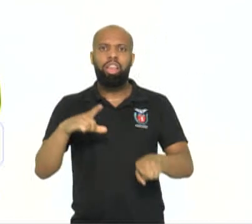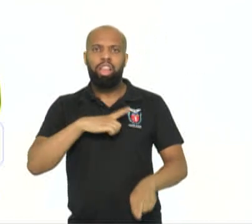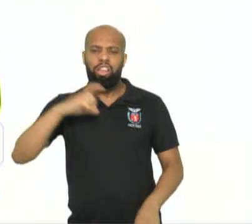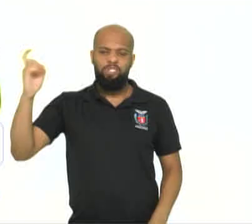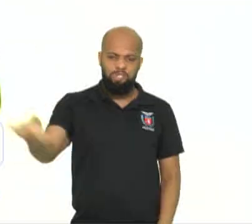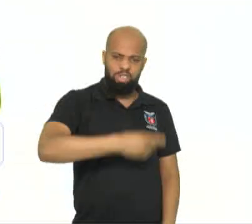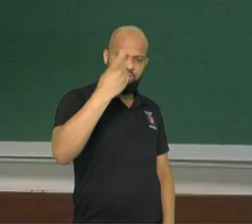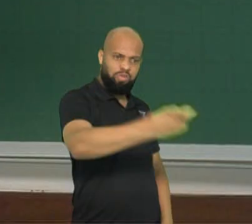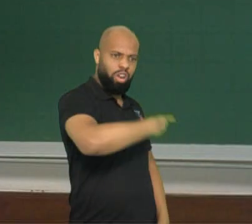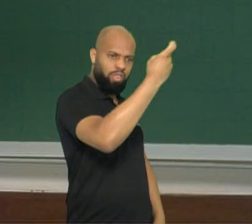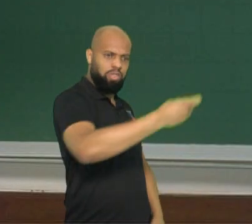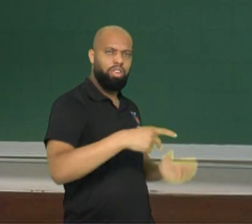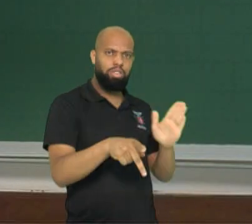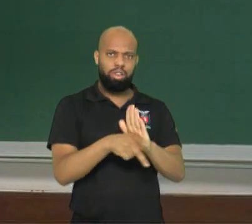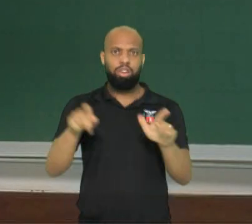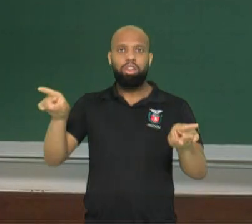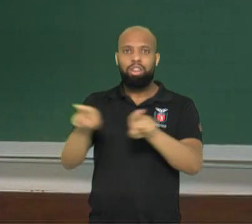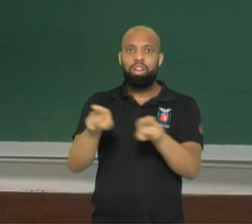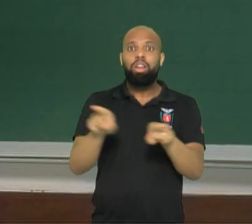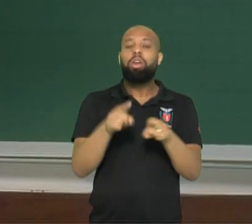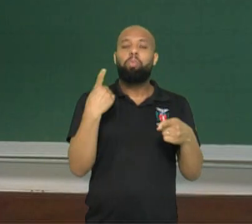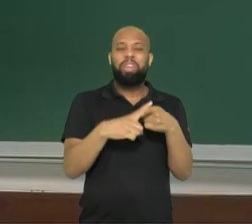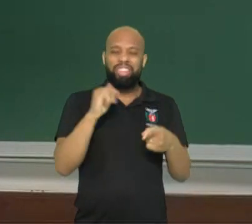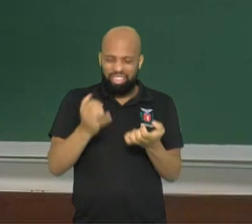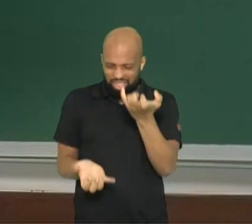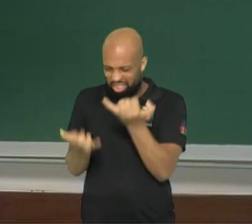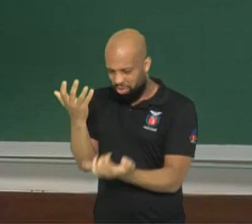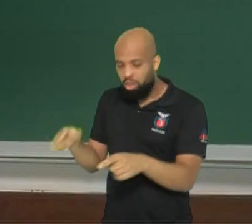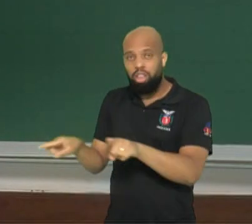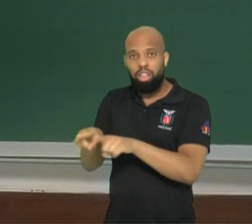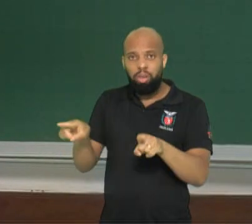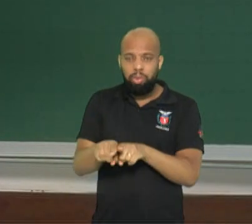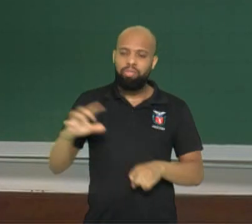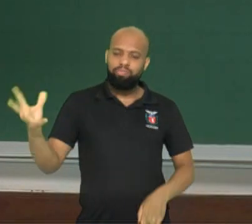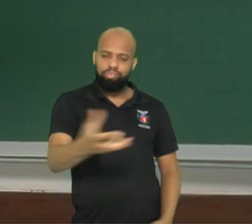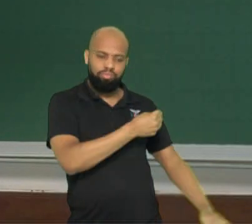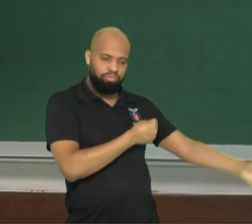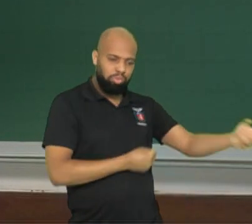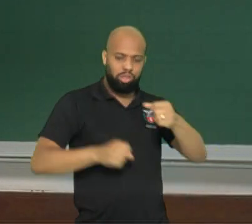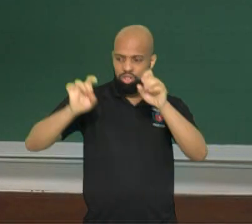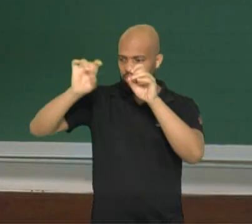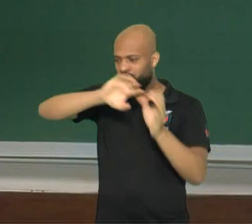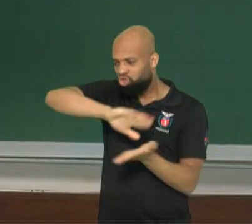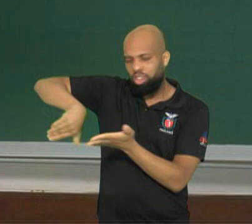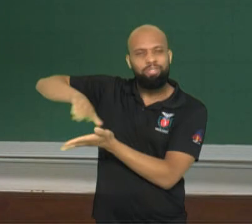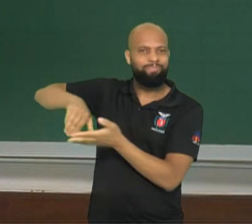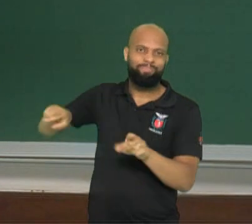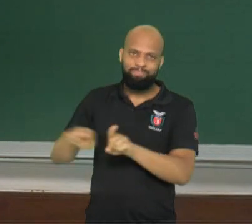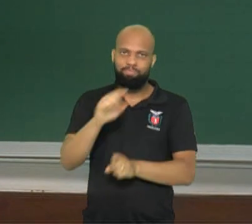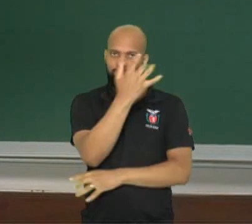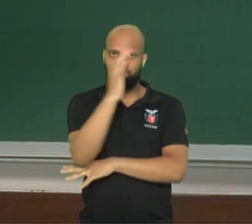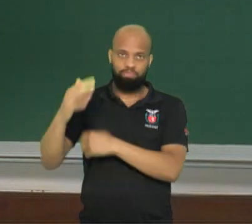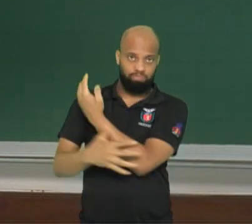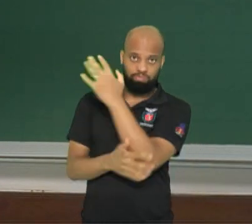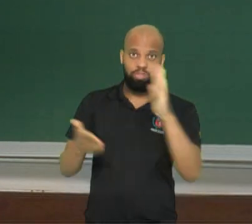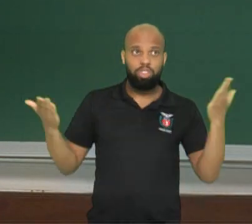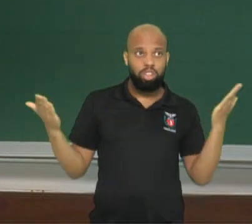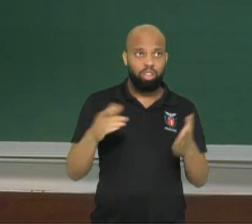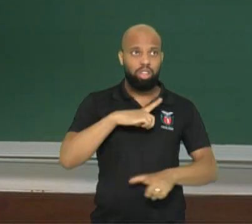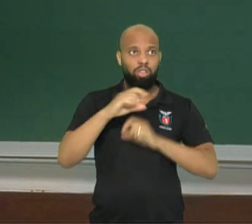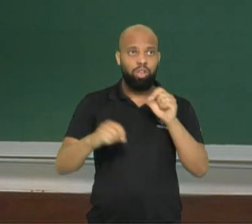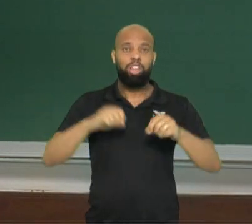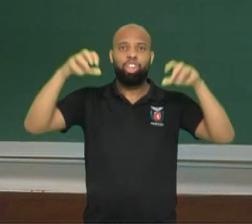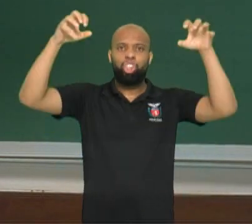né? Porque um está ali junto com o outro. Se você está queimando, você está fazendo desmatamento também. E aqui mostrando, gente, que quando a gente tem estiagem